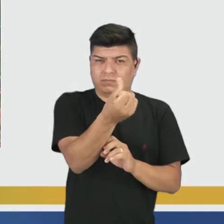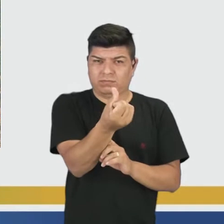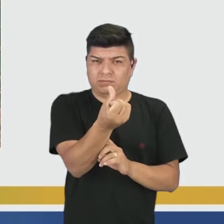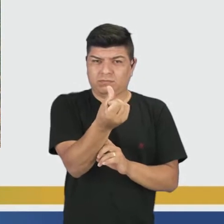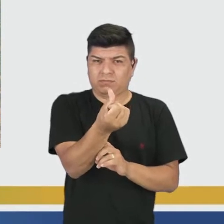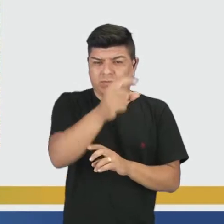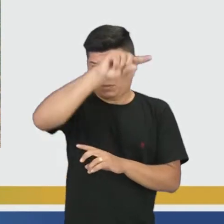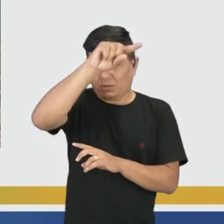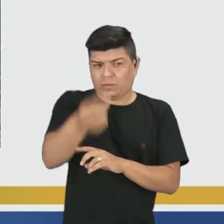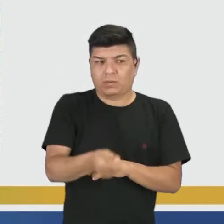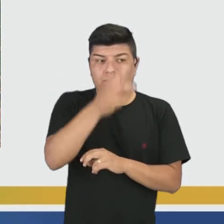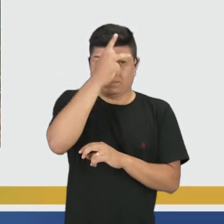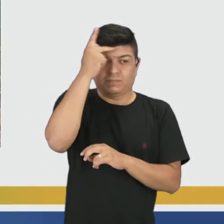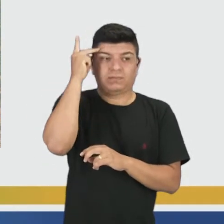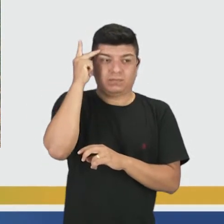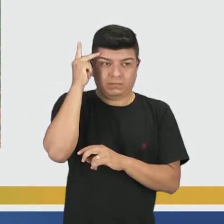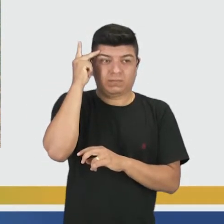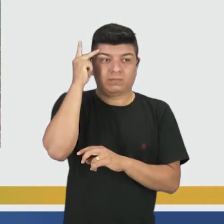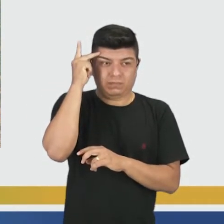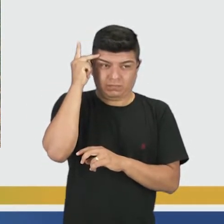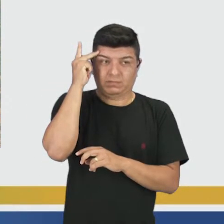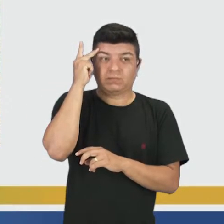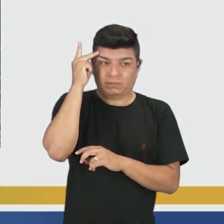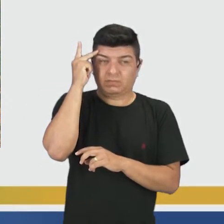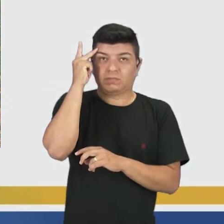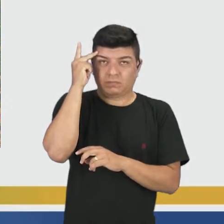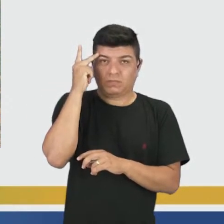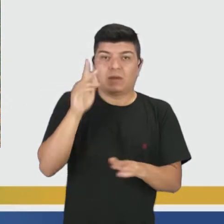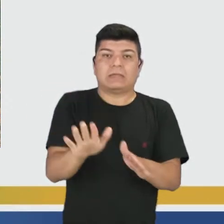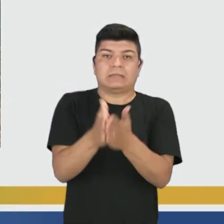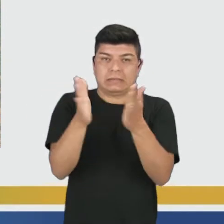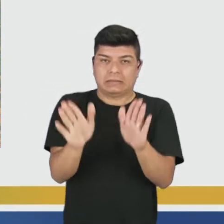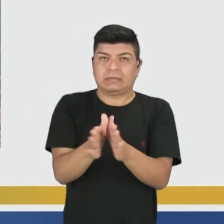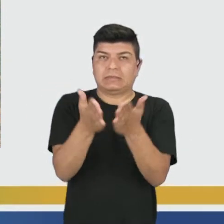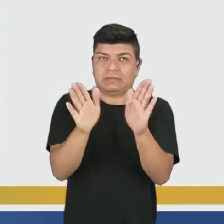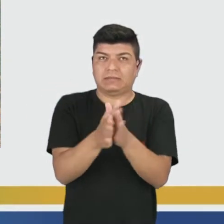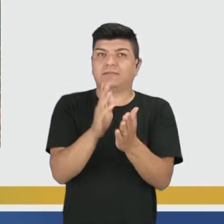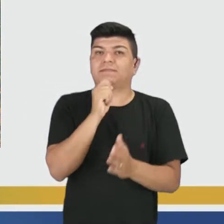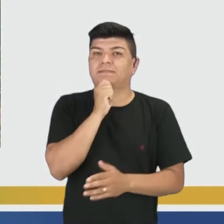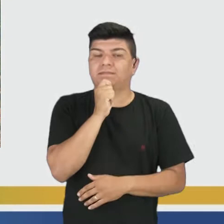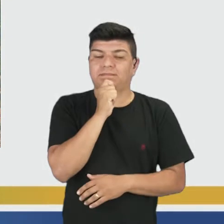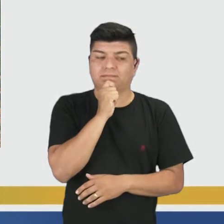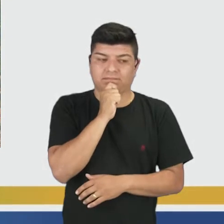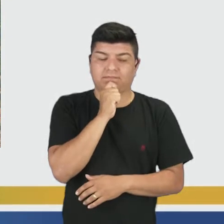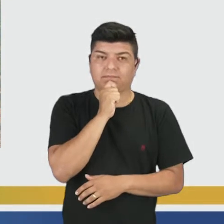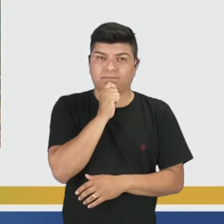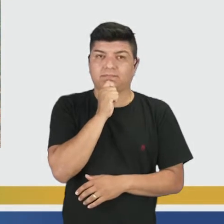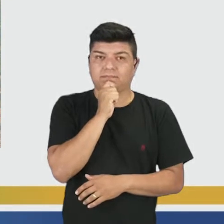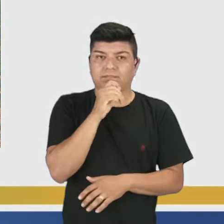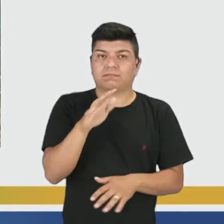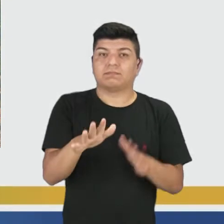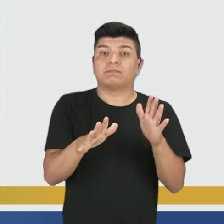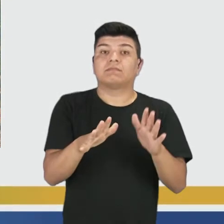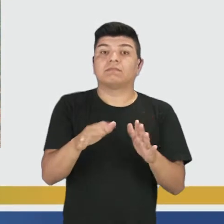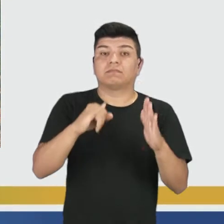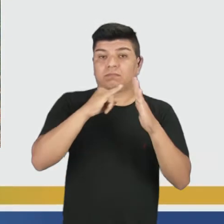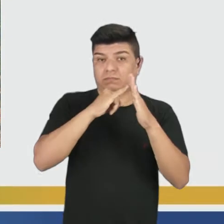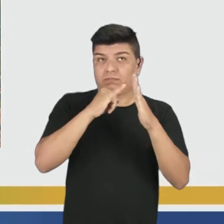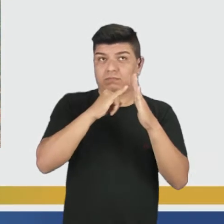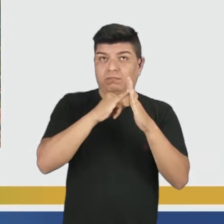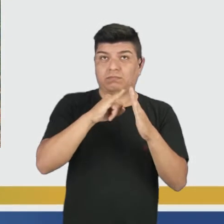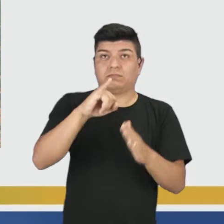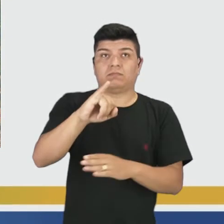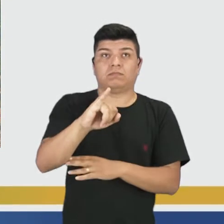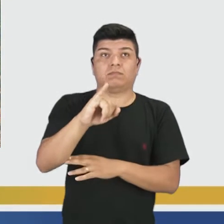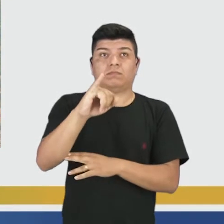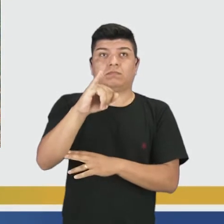de pessoas ainda permanecem na pobreza extrema. Segundo o Instituto de Pesquisa Econômica Aplicada, o